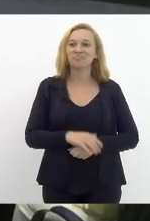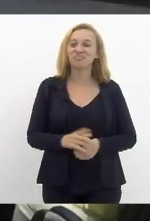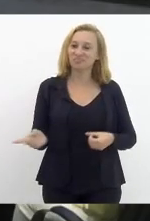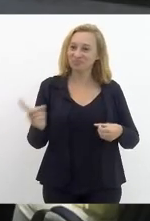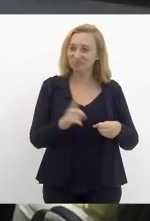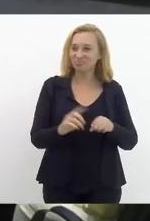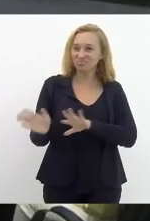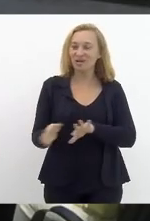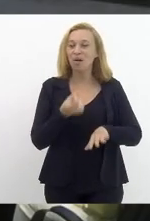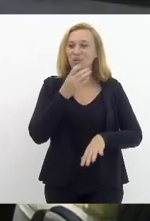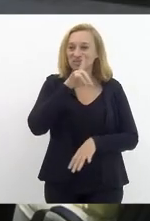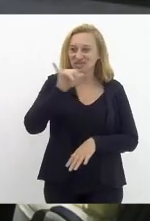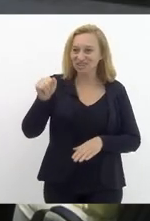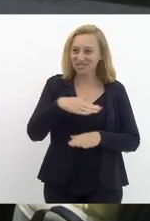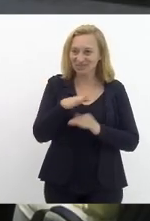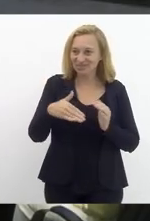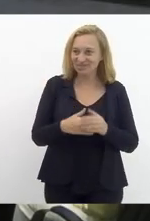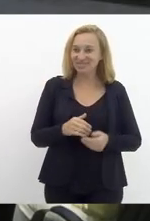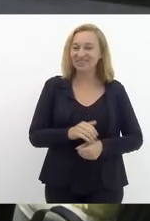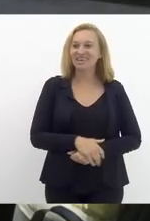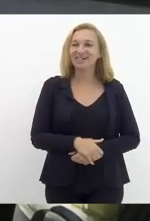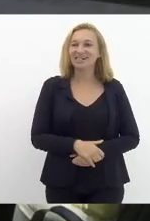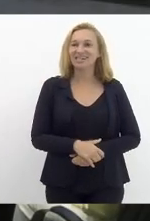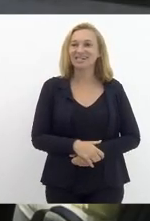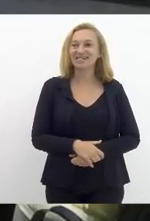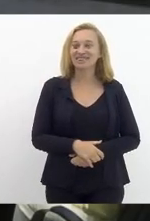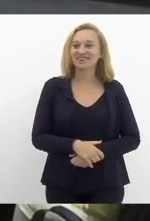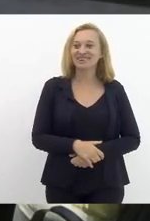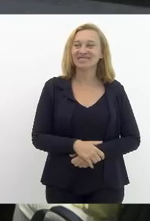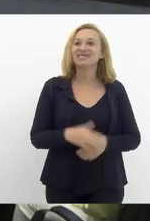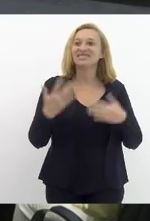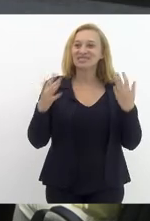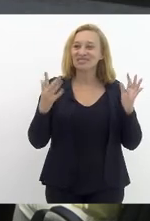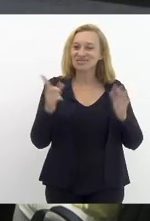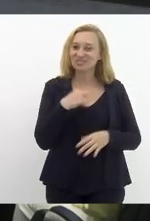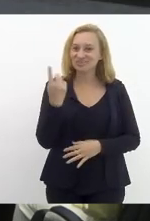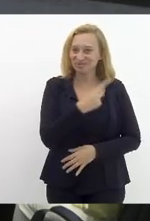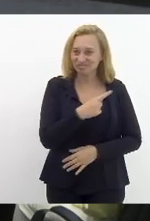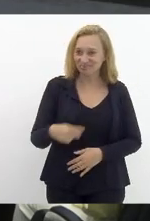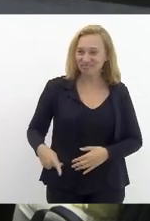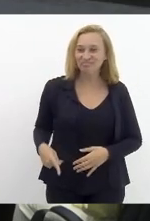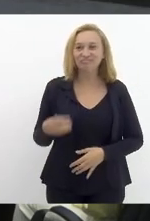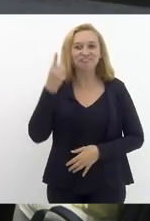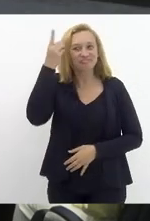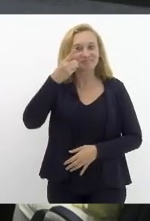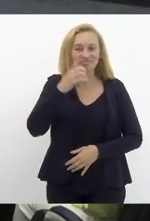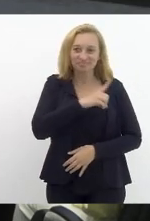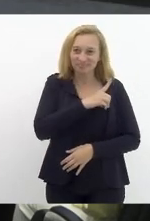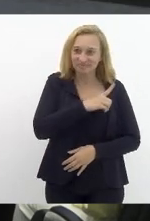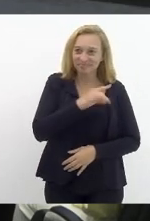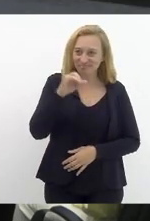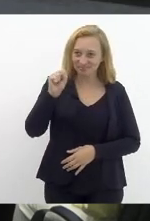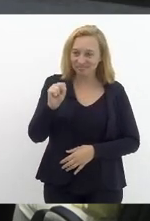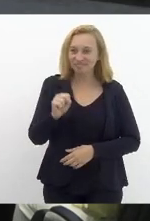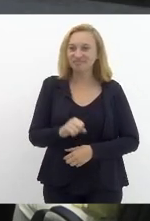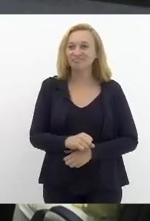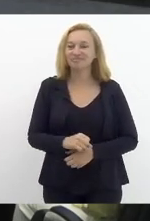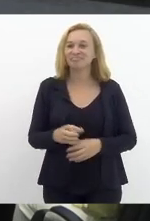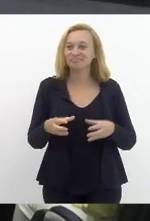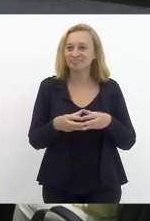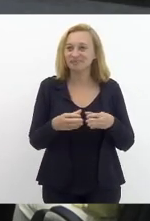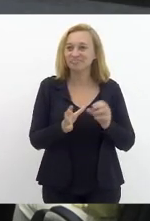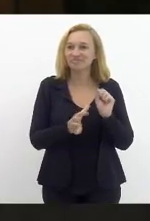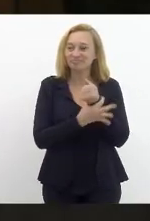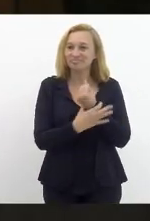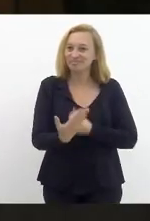Bom dia a todas e a todos. Vou saudar aqui o nosso presidente, deputado Carlos Augusto, presidente da Comissão de Segurança, meu